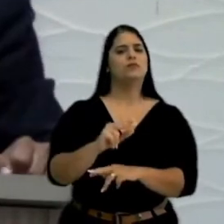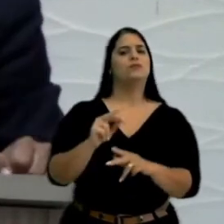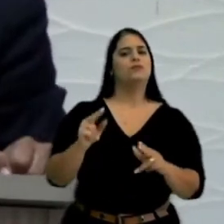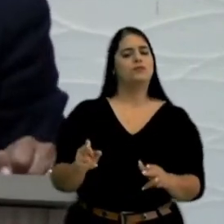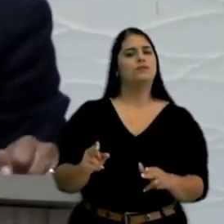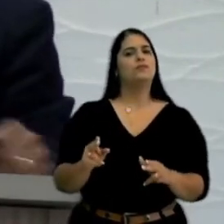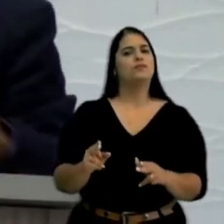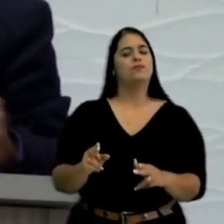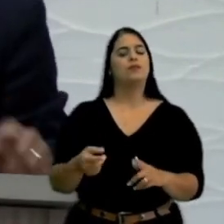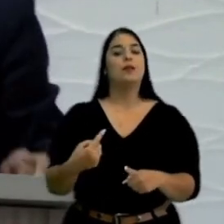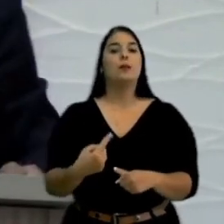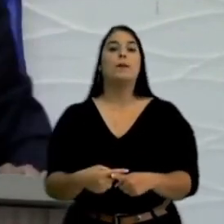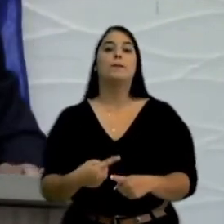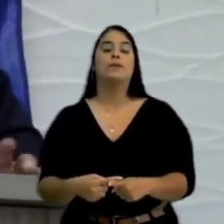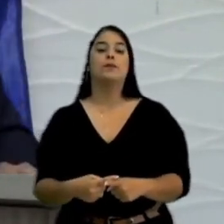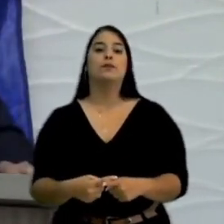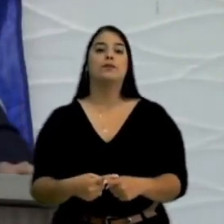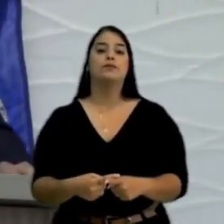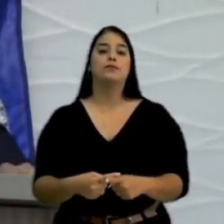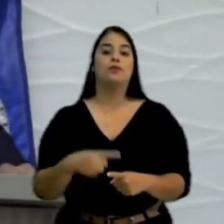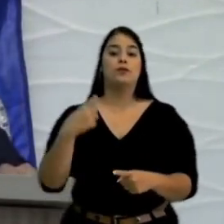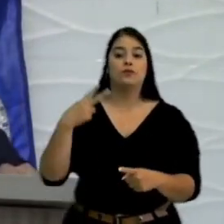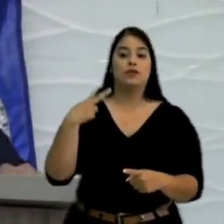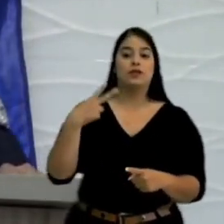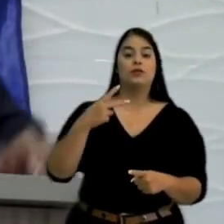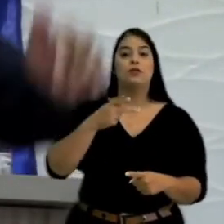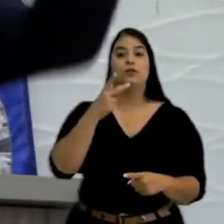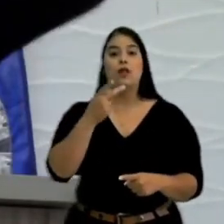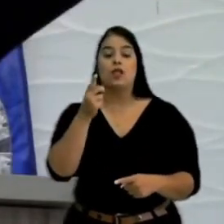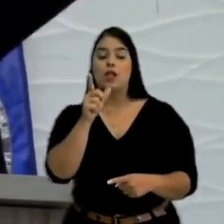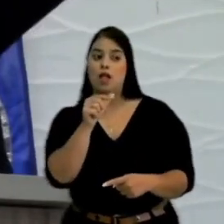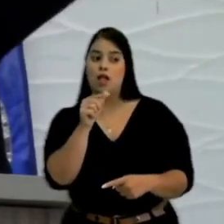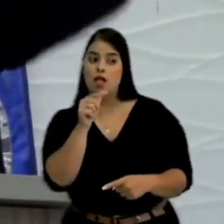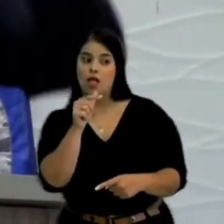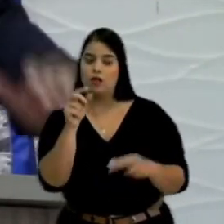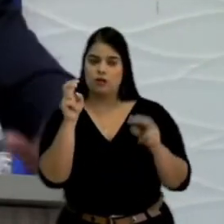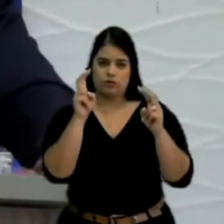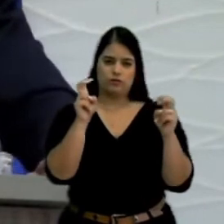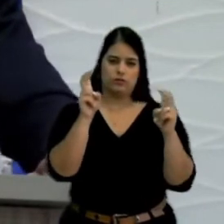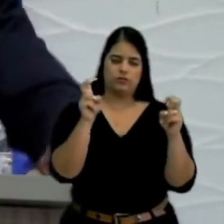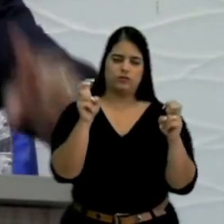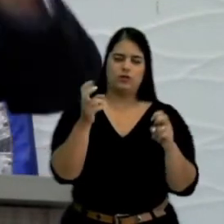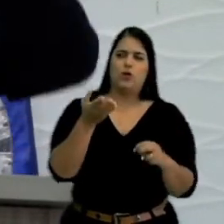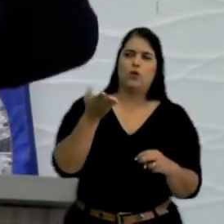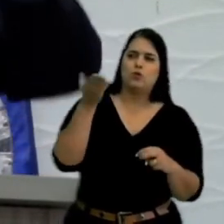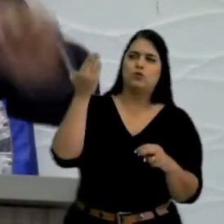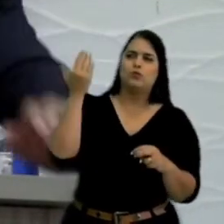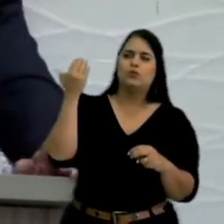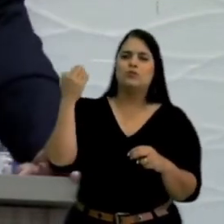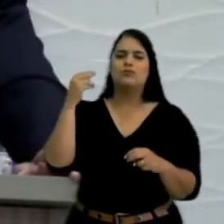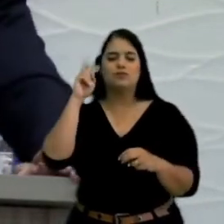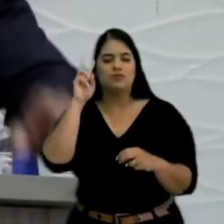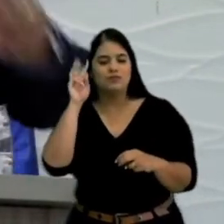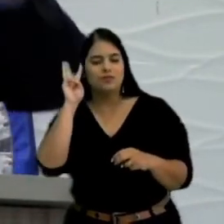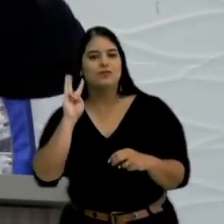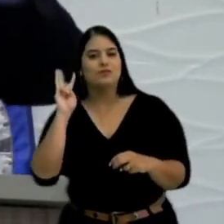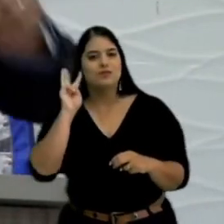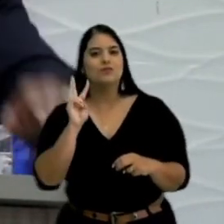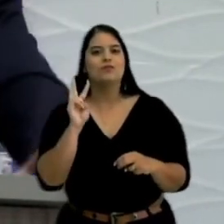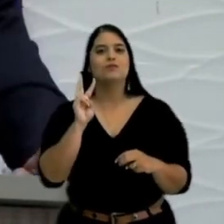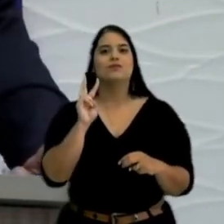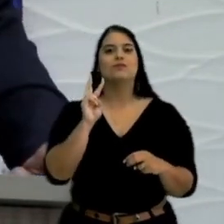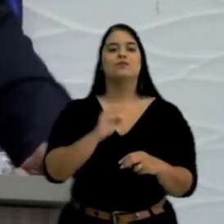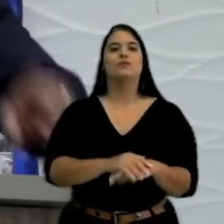tanto que há poucos instantes aqui, um vereador falou sobre água. Lá atrás... O Osh lutou na época com o